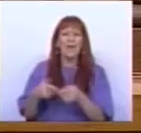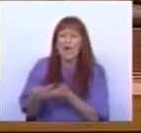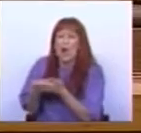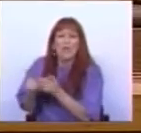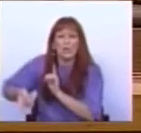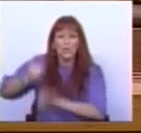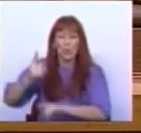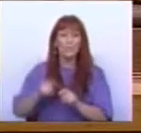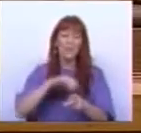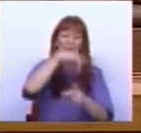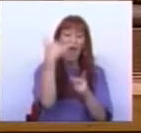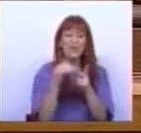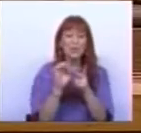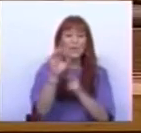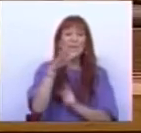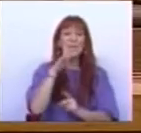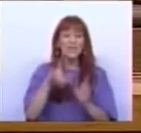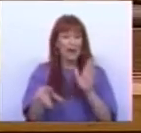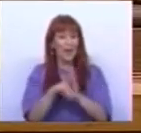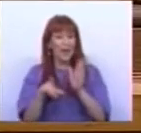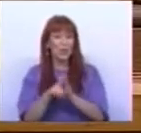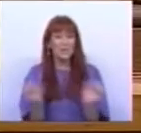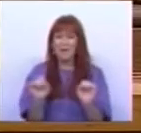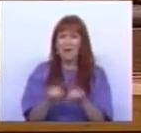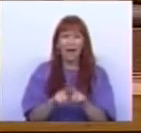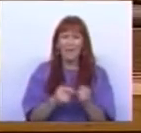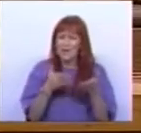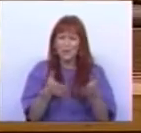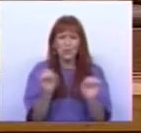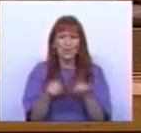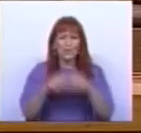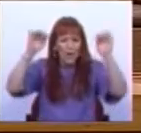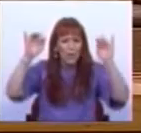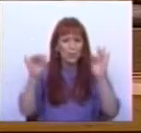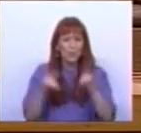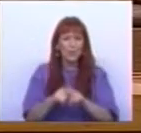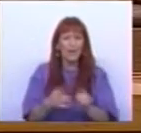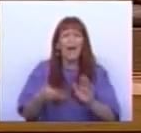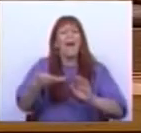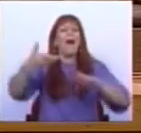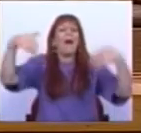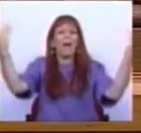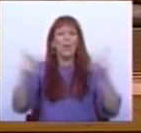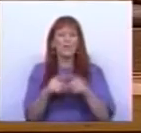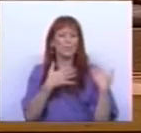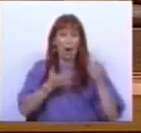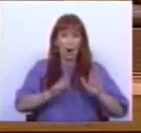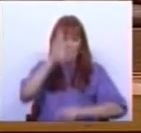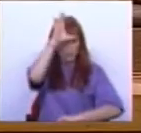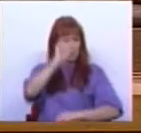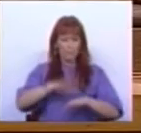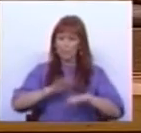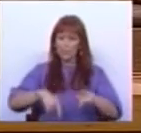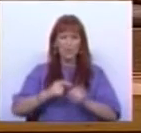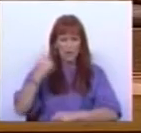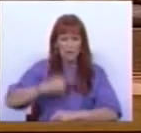negócio. A segunda nota para dizer que esta lei em nada pode contribuir para reduzir, aligeirar ou responsabilizar o Estado